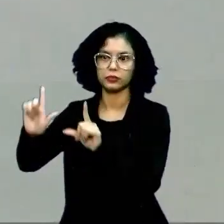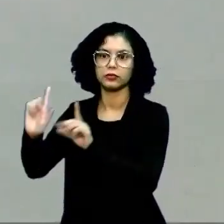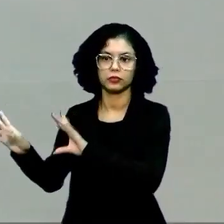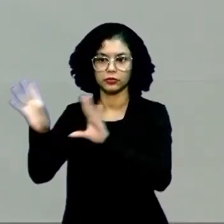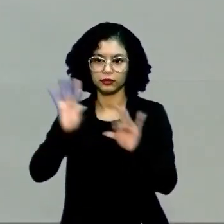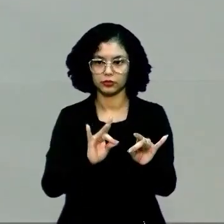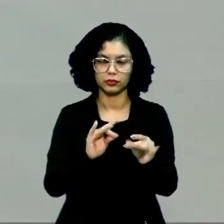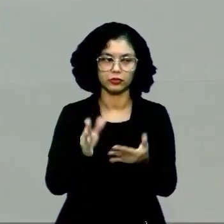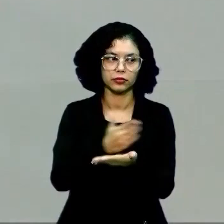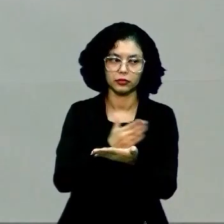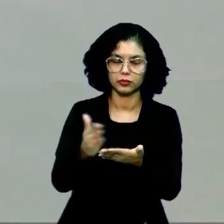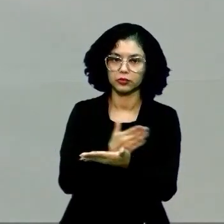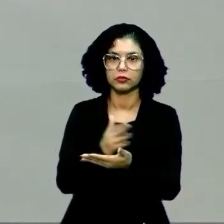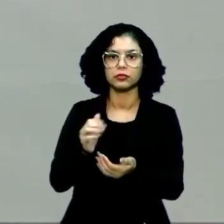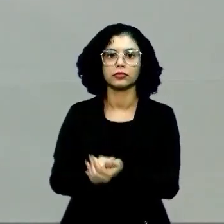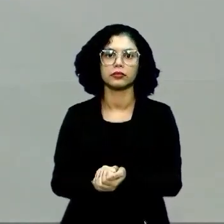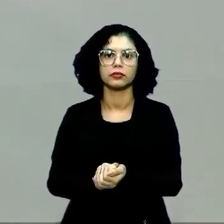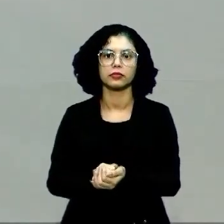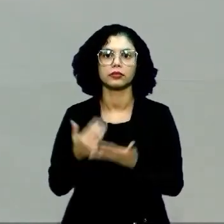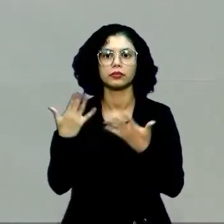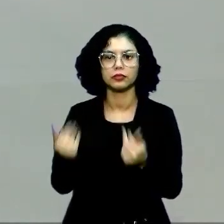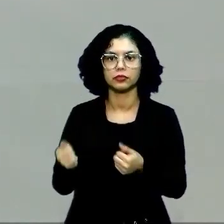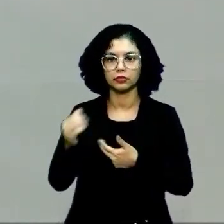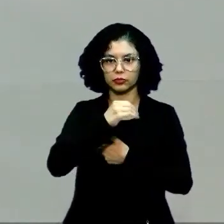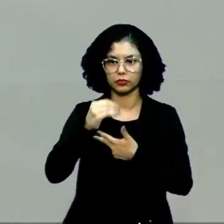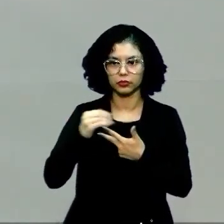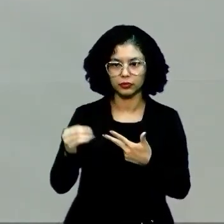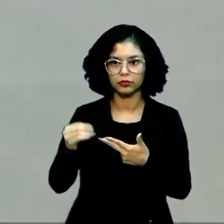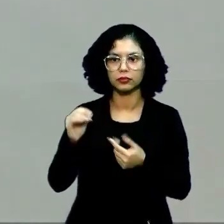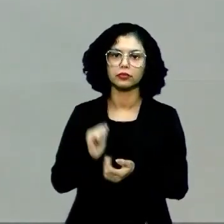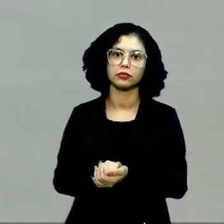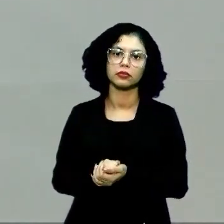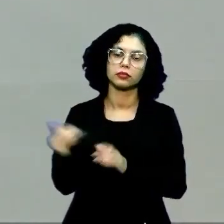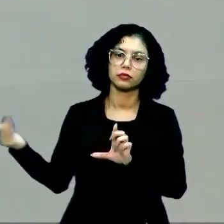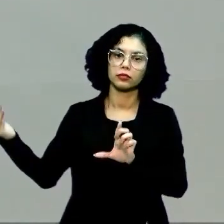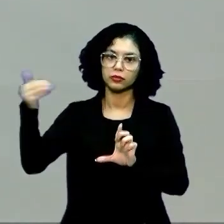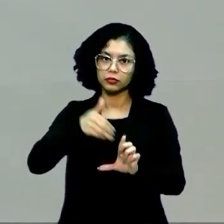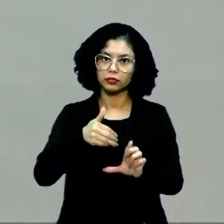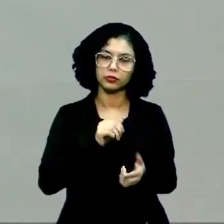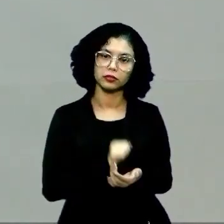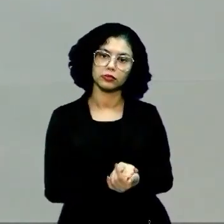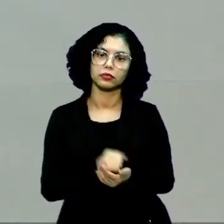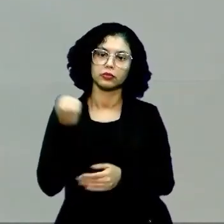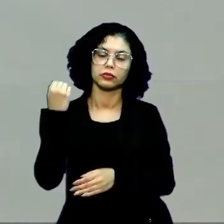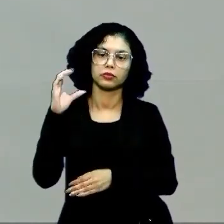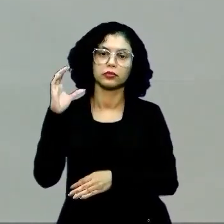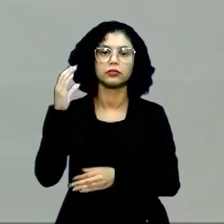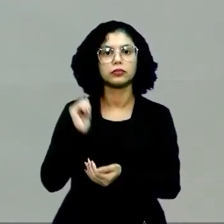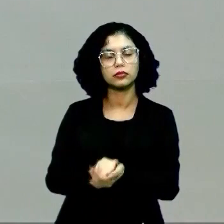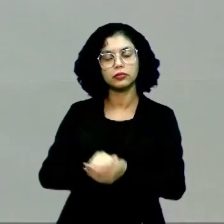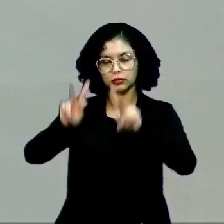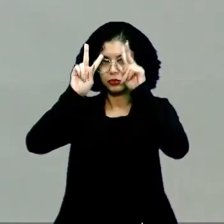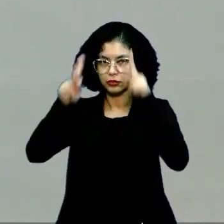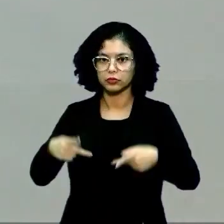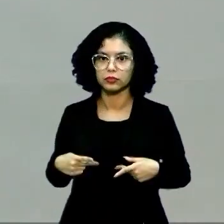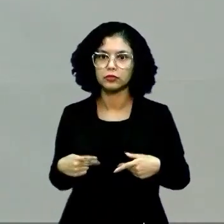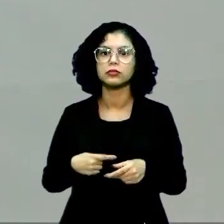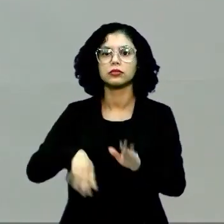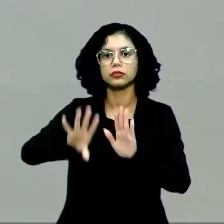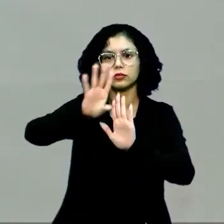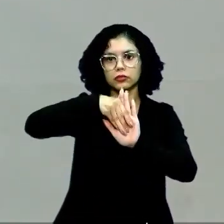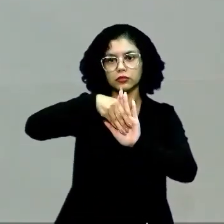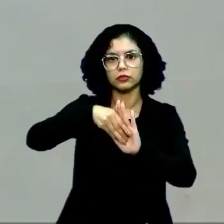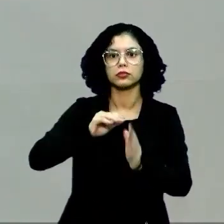através do nosso livro A Prova Enem, tá? Vocês vão ter acesso. É o livro de Ciências Humanas e Sociais Aplicadas. Esse